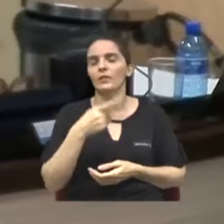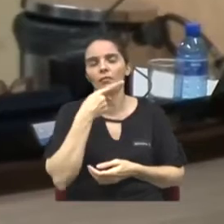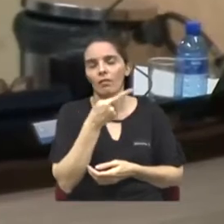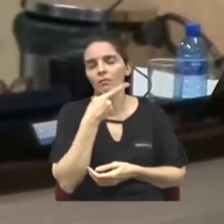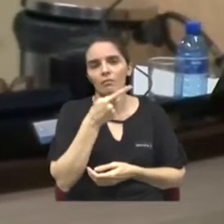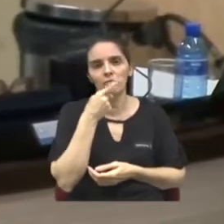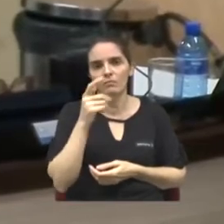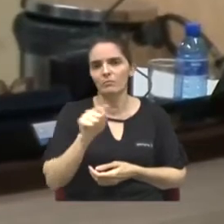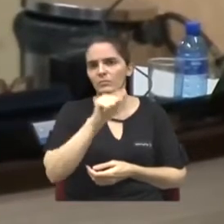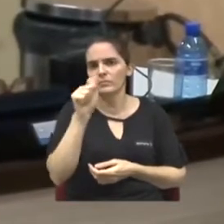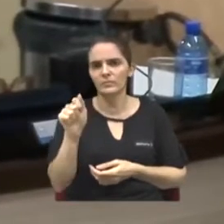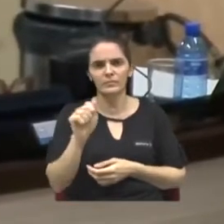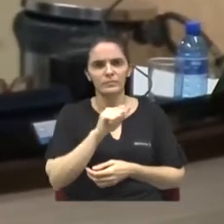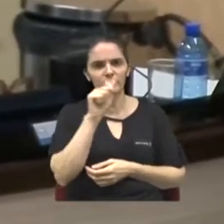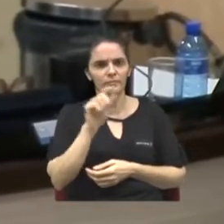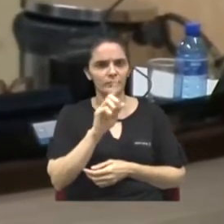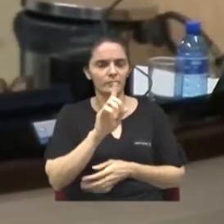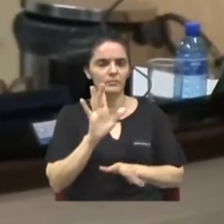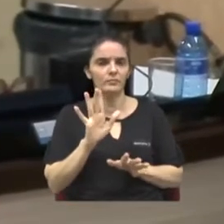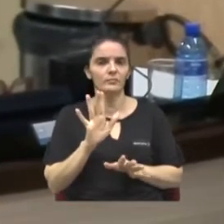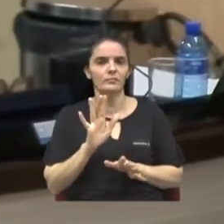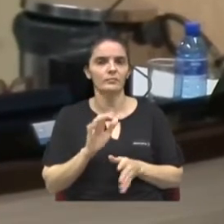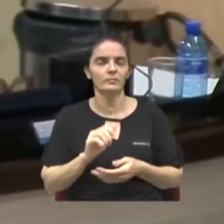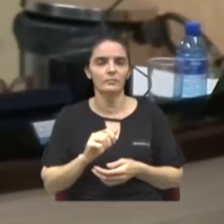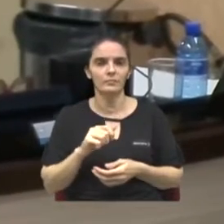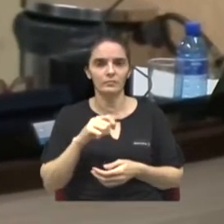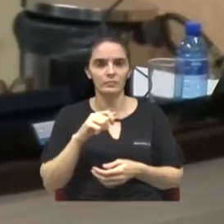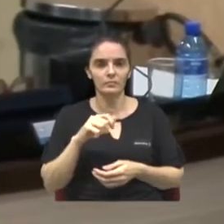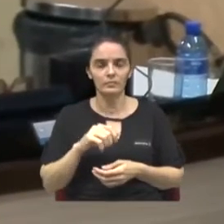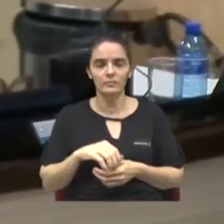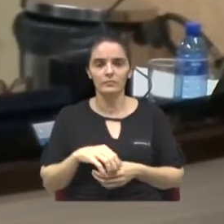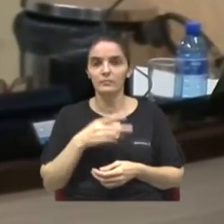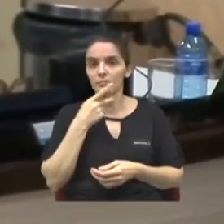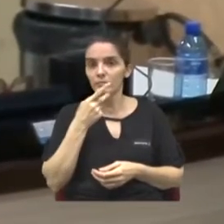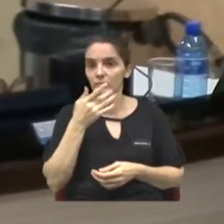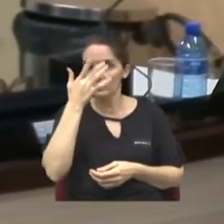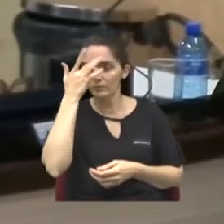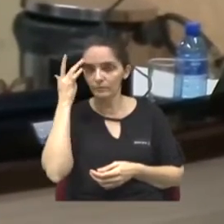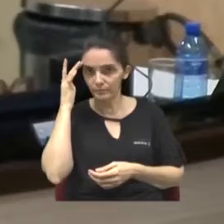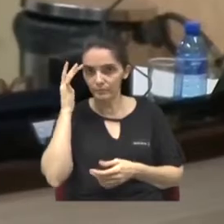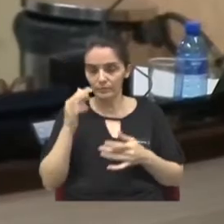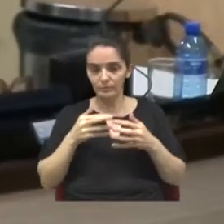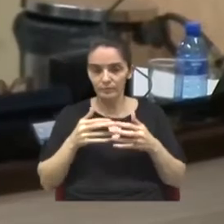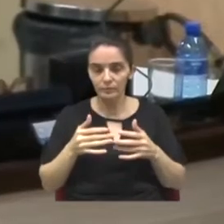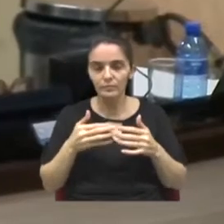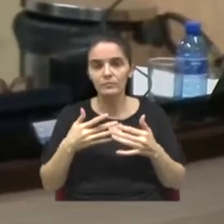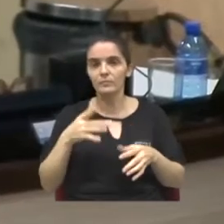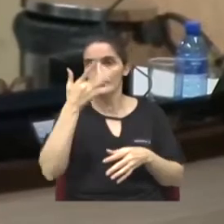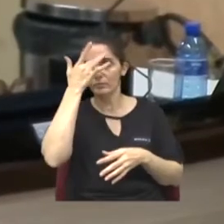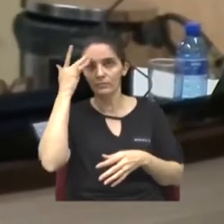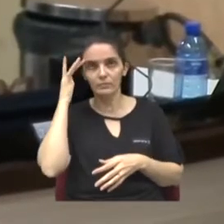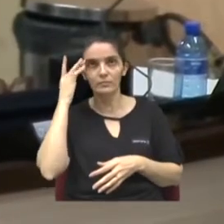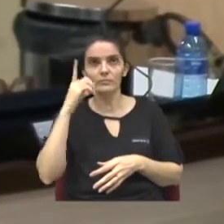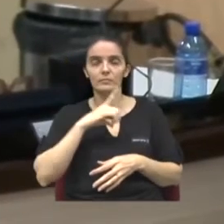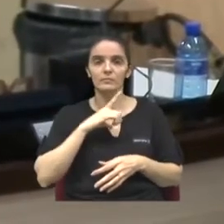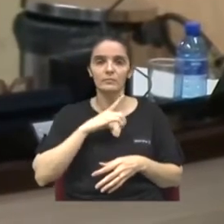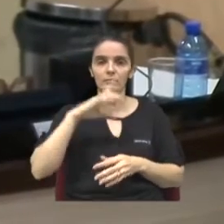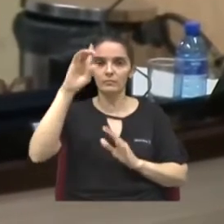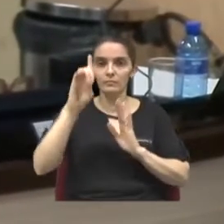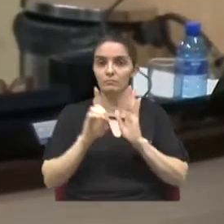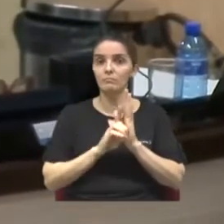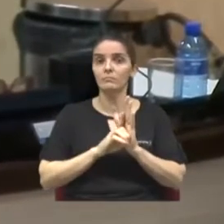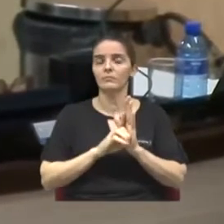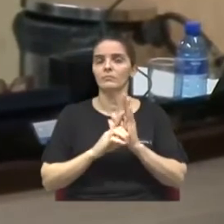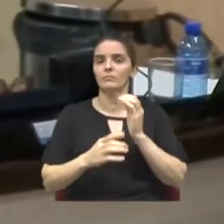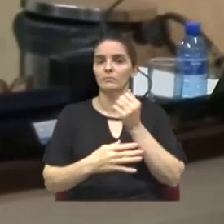de associações nem instituições, estamos falando de autistas. Sendo autistas, as pessoas terão esses direitos